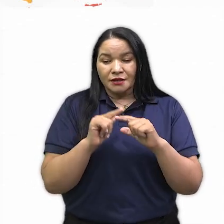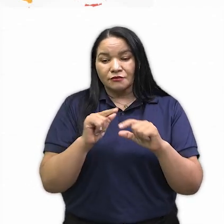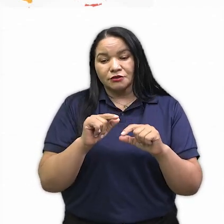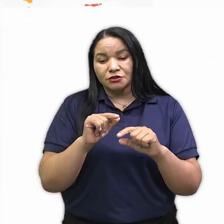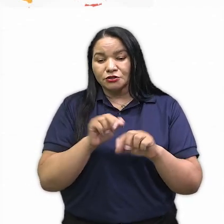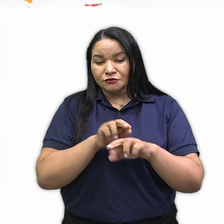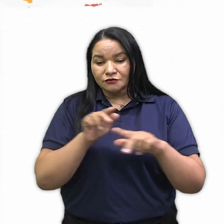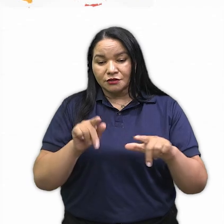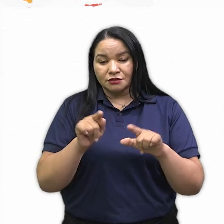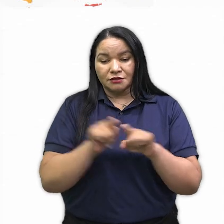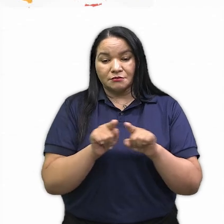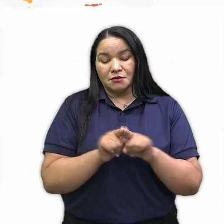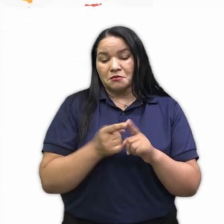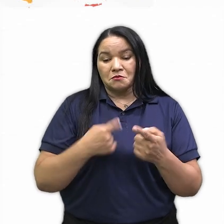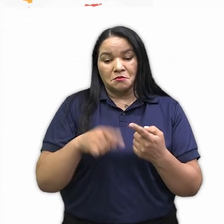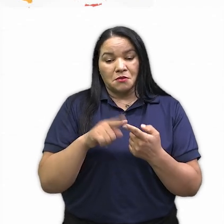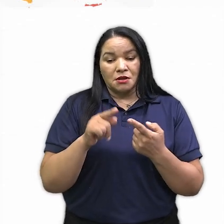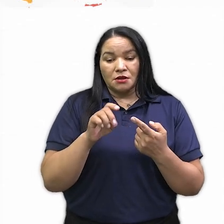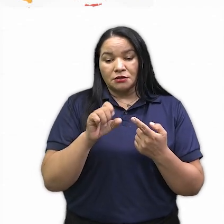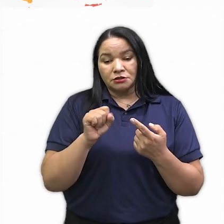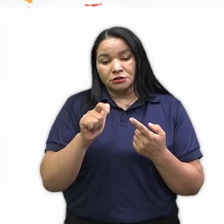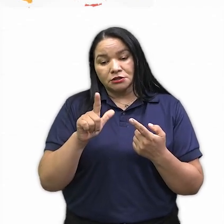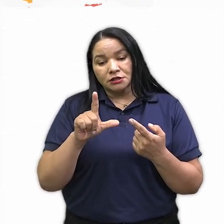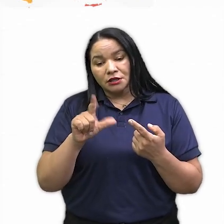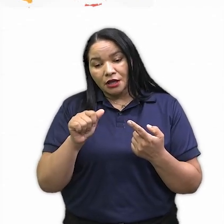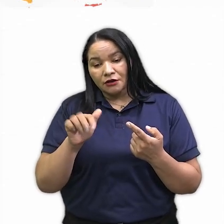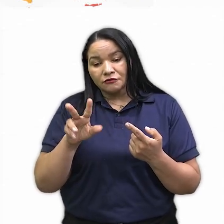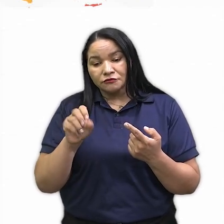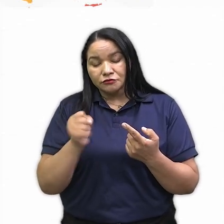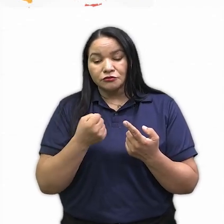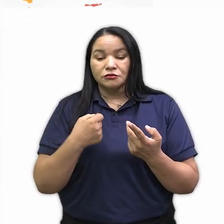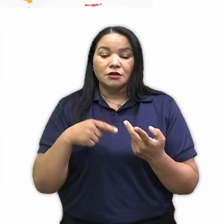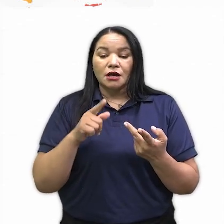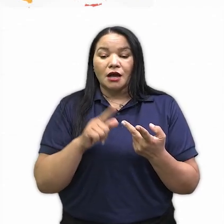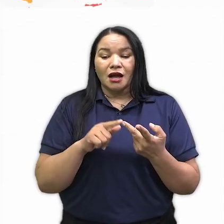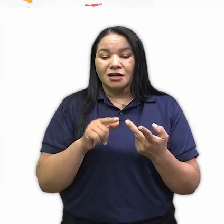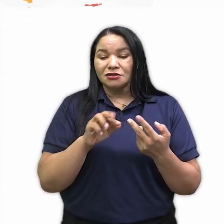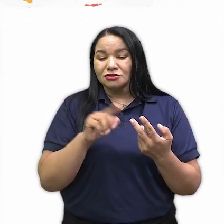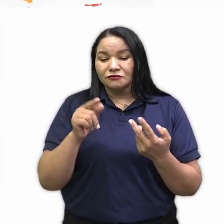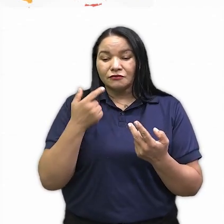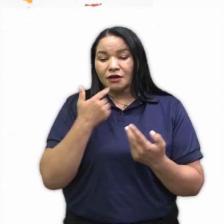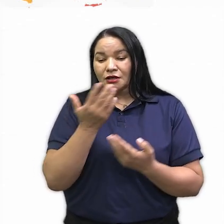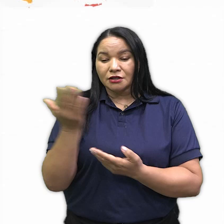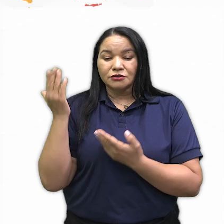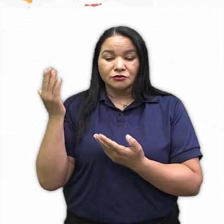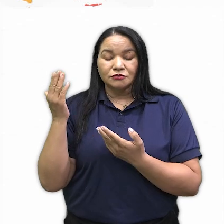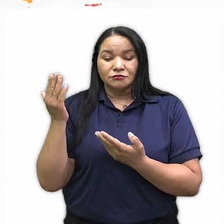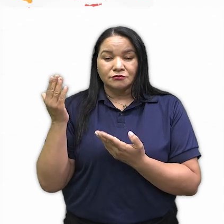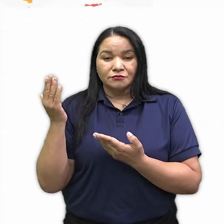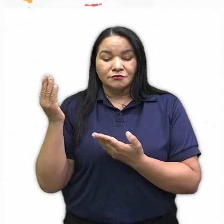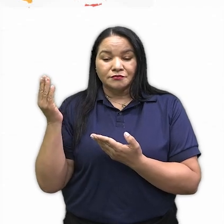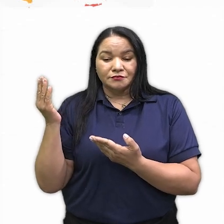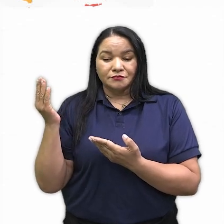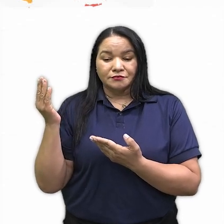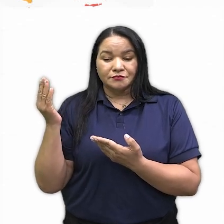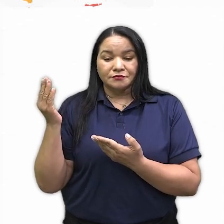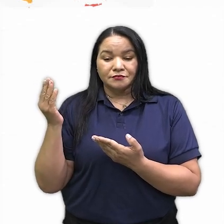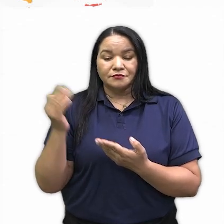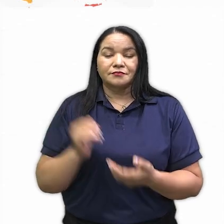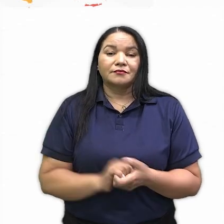tá? Principalmente os eslavos, os latinos, os germânicos, gregos e os